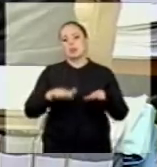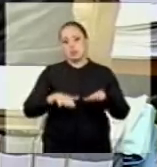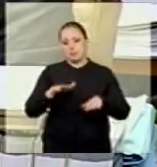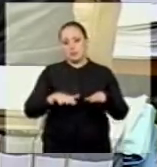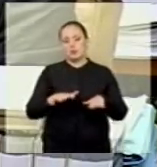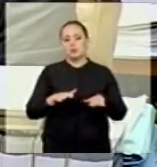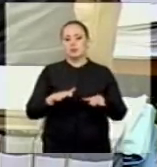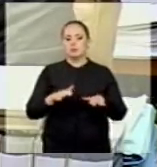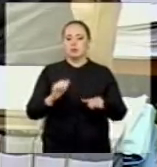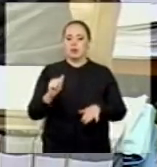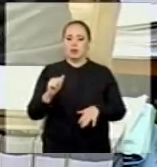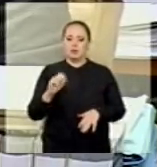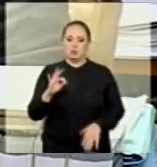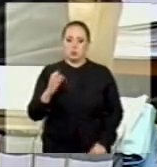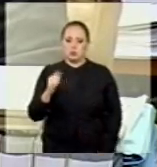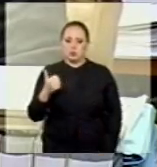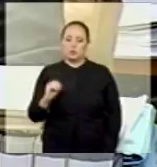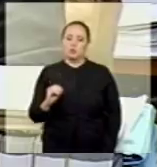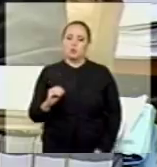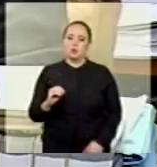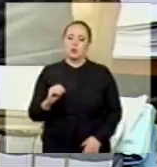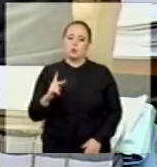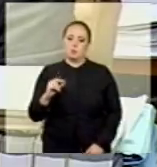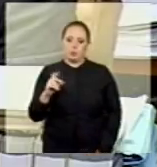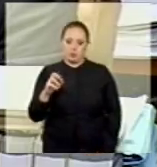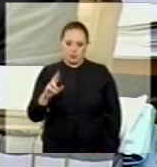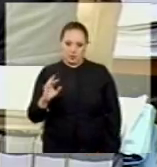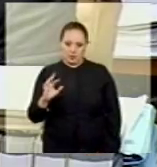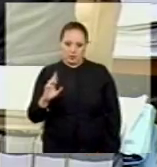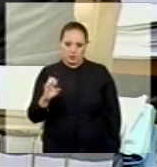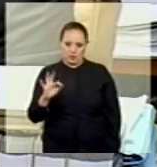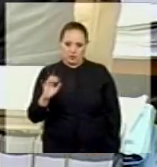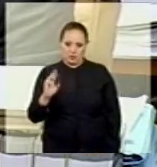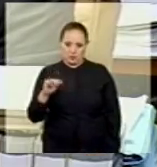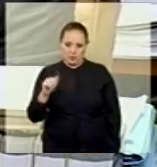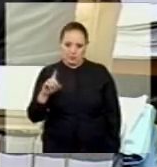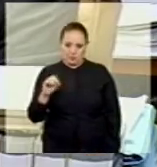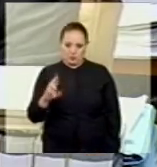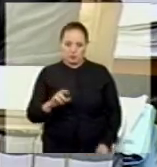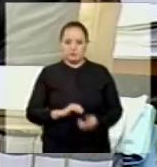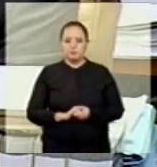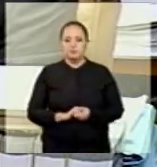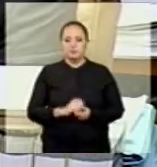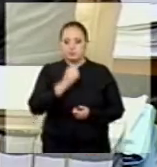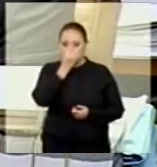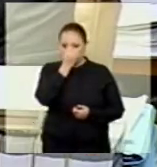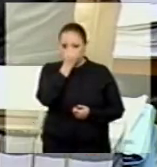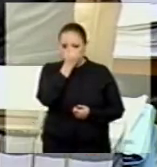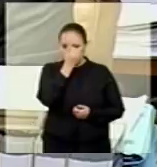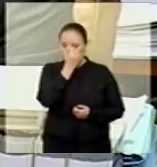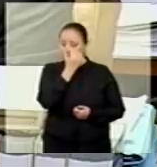do poder reformador investido no Congresso Nacional. Mas a prerrogativa de